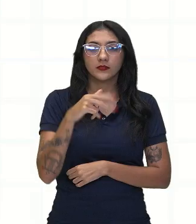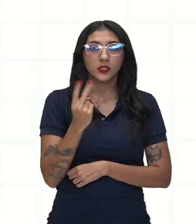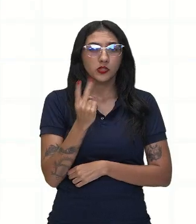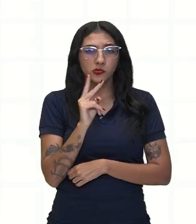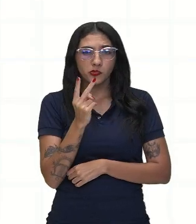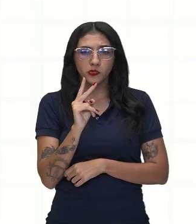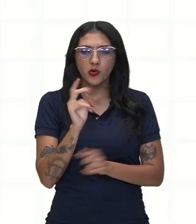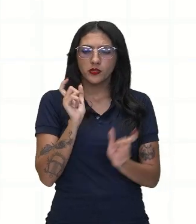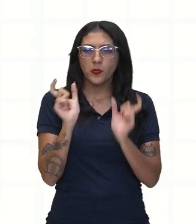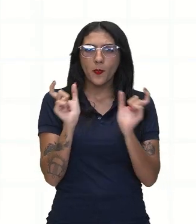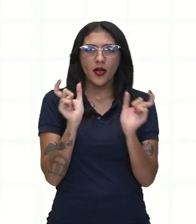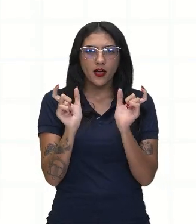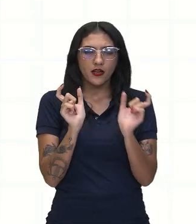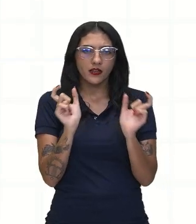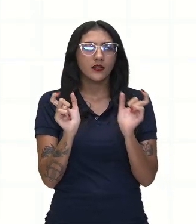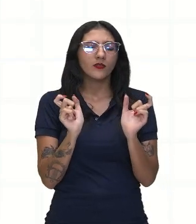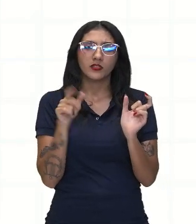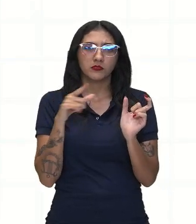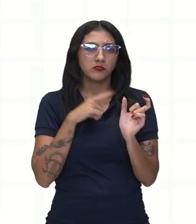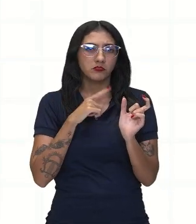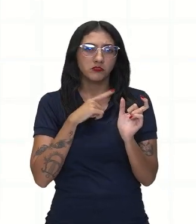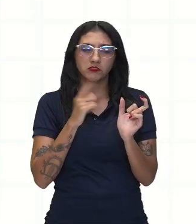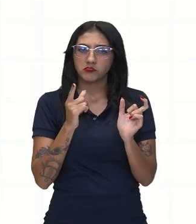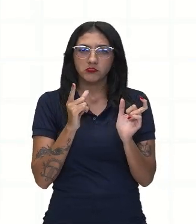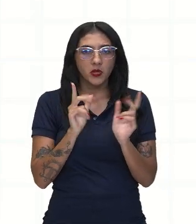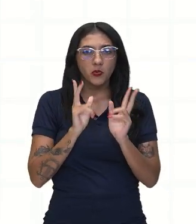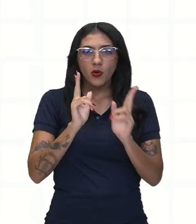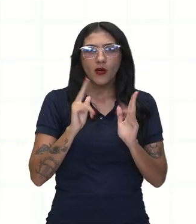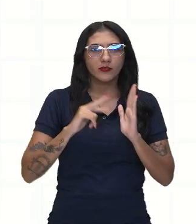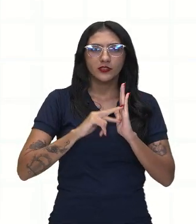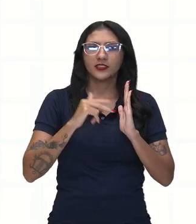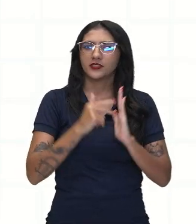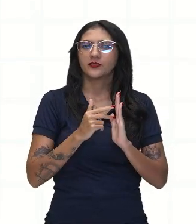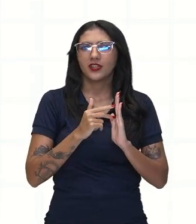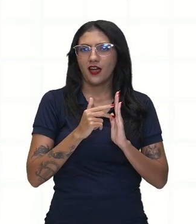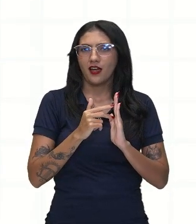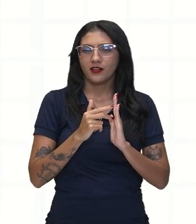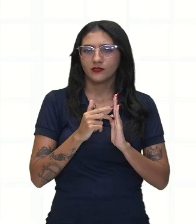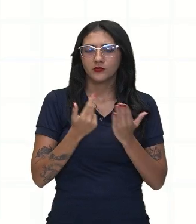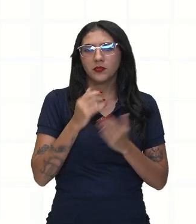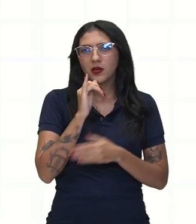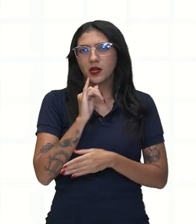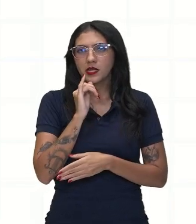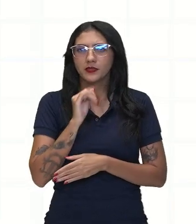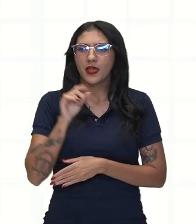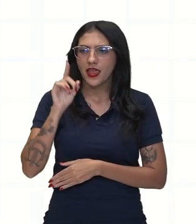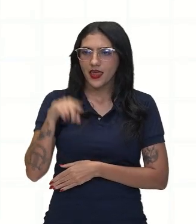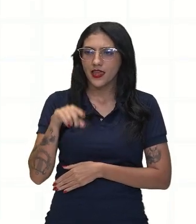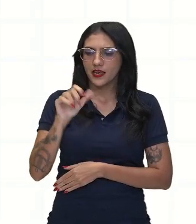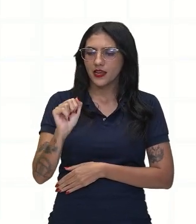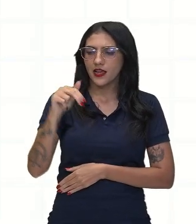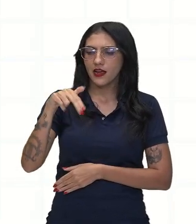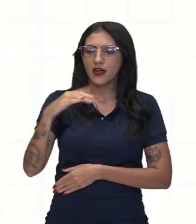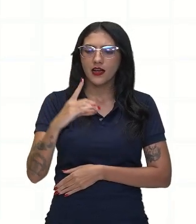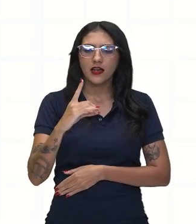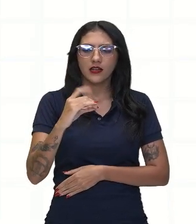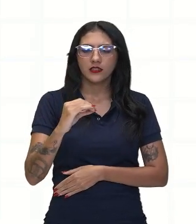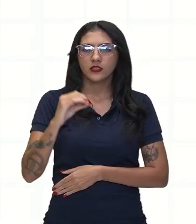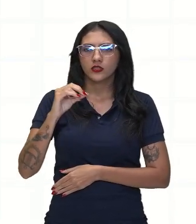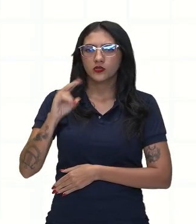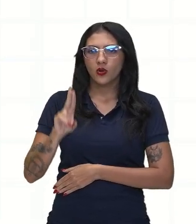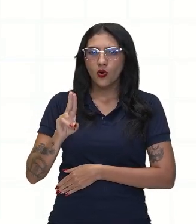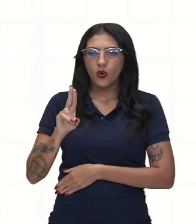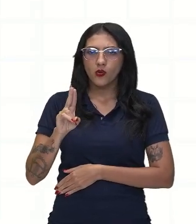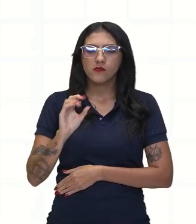aí, né, a mesma função, né? Ele andou por muito tempo,